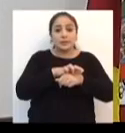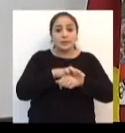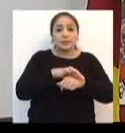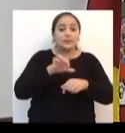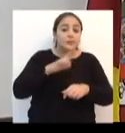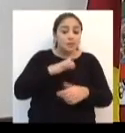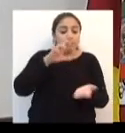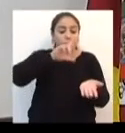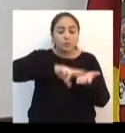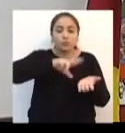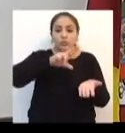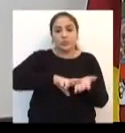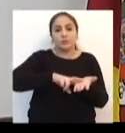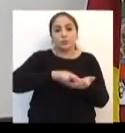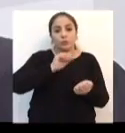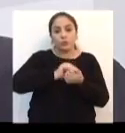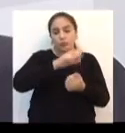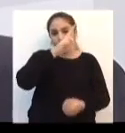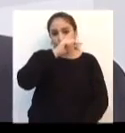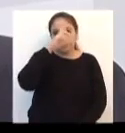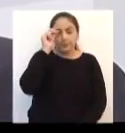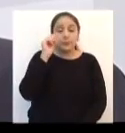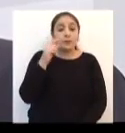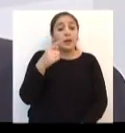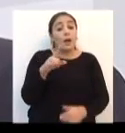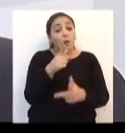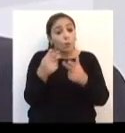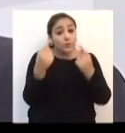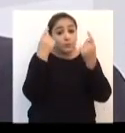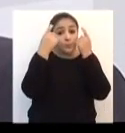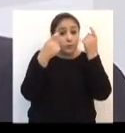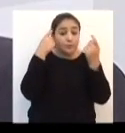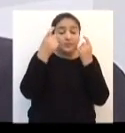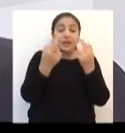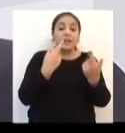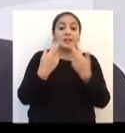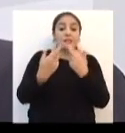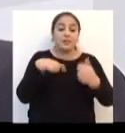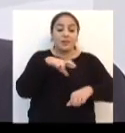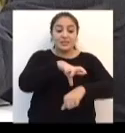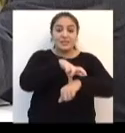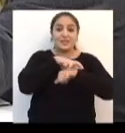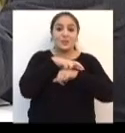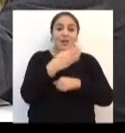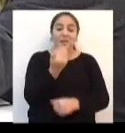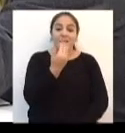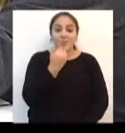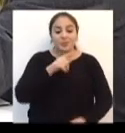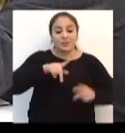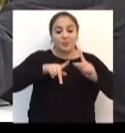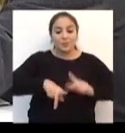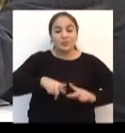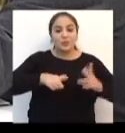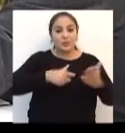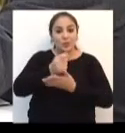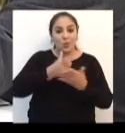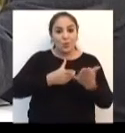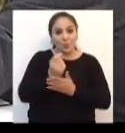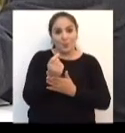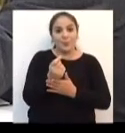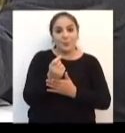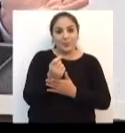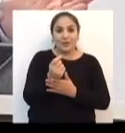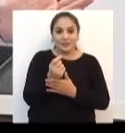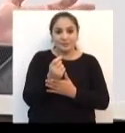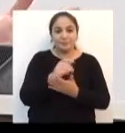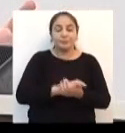havendo essa regulamentação através do poder público. Uma das preocupações é referente à segurança alimentar dos consumidores de food